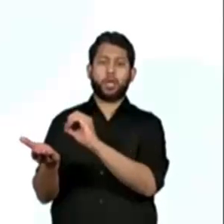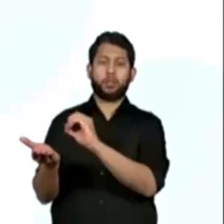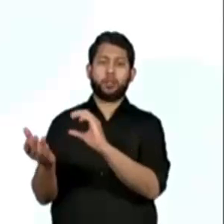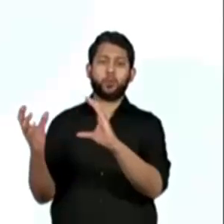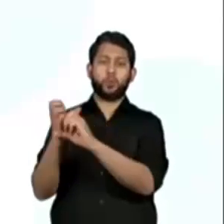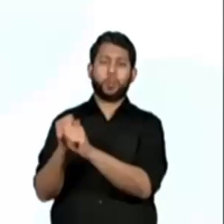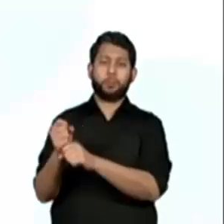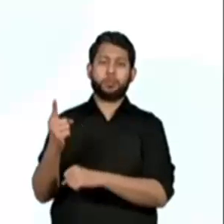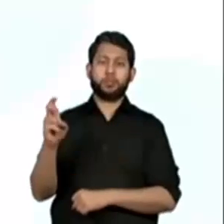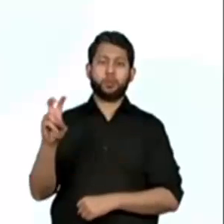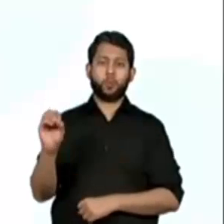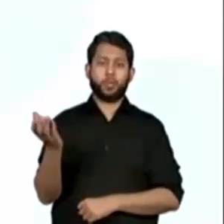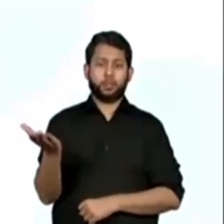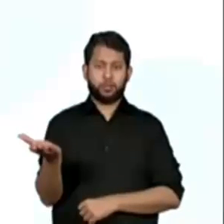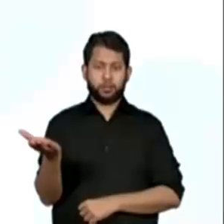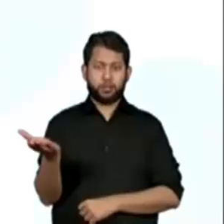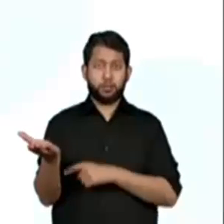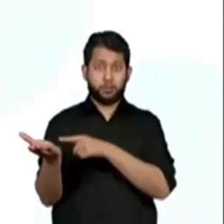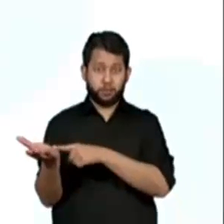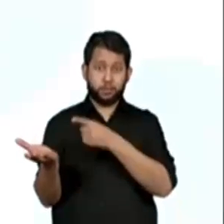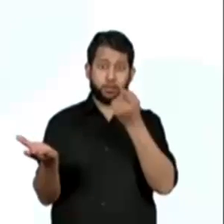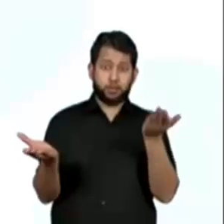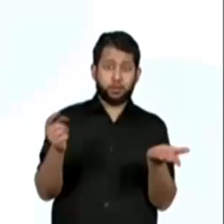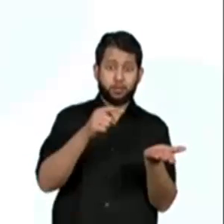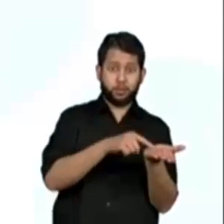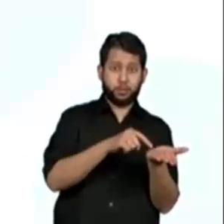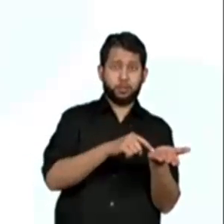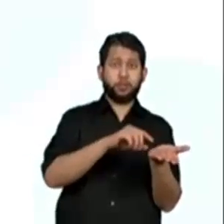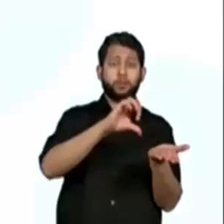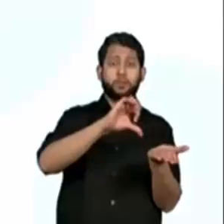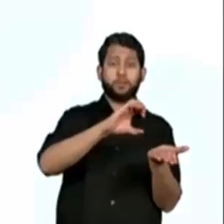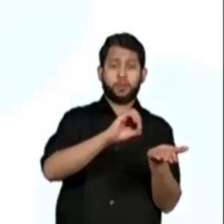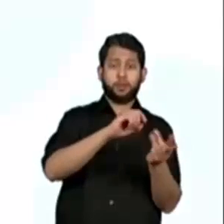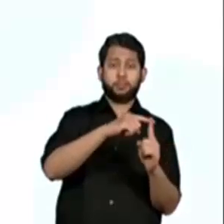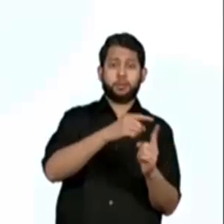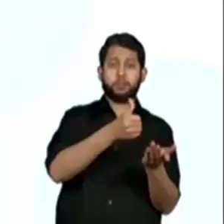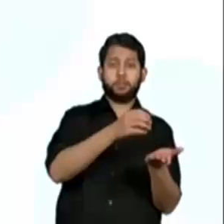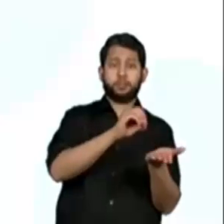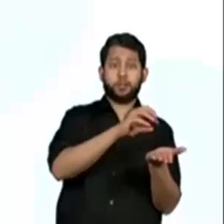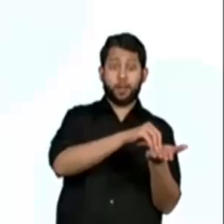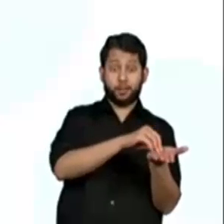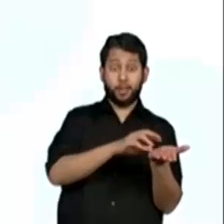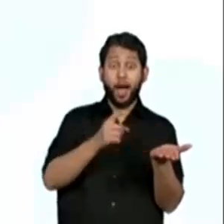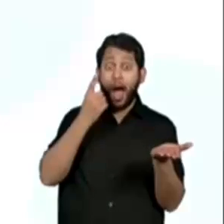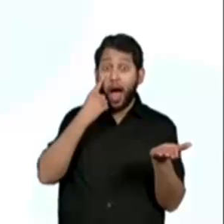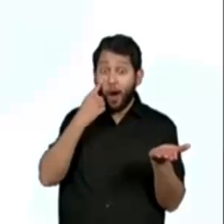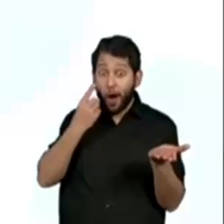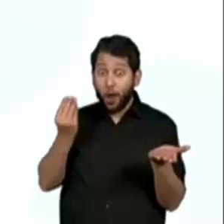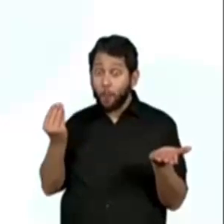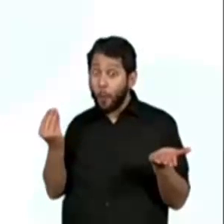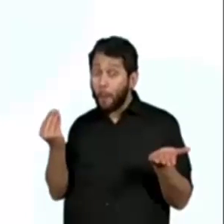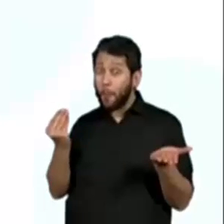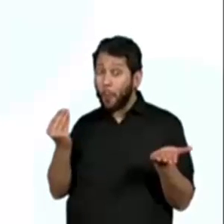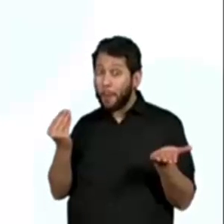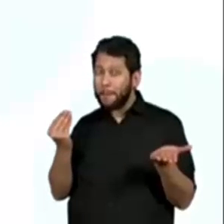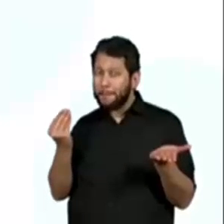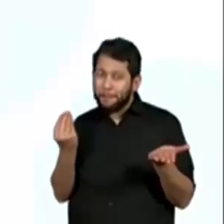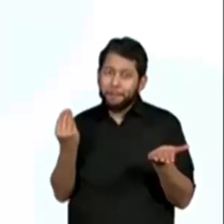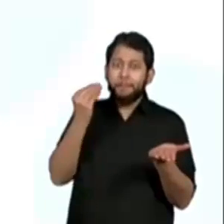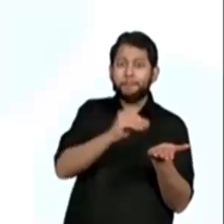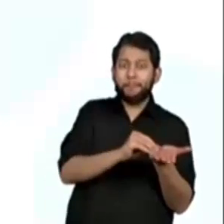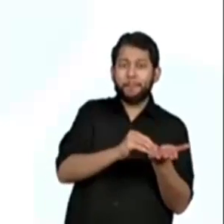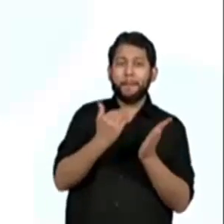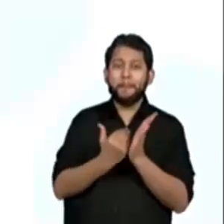embaixo. 100 mais 50 mais 100. Olha aquele 100 que eu falei que eu ia acrescentar agora.